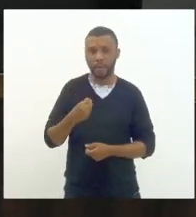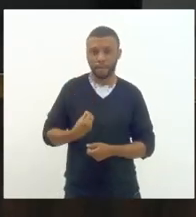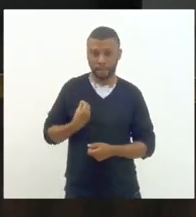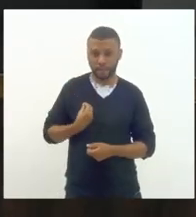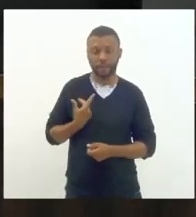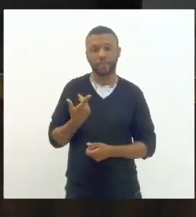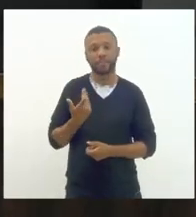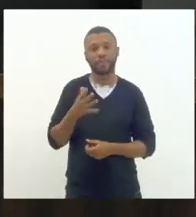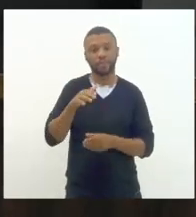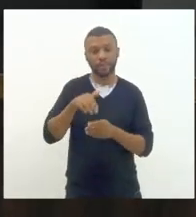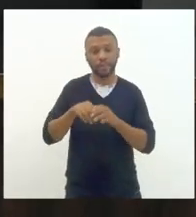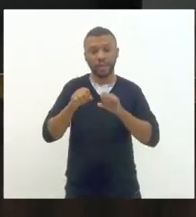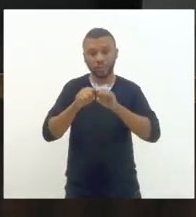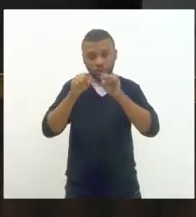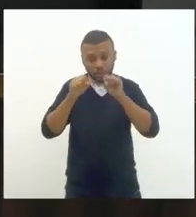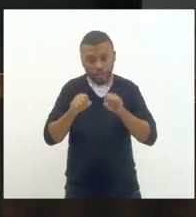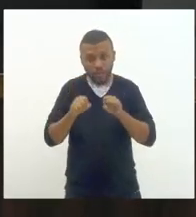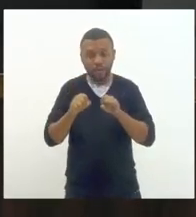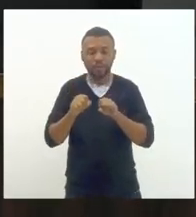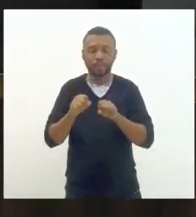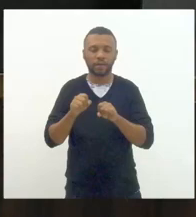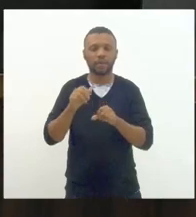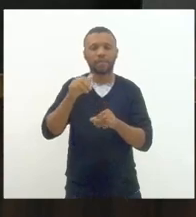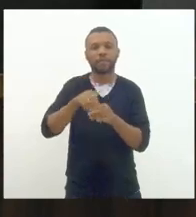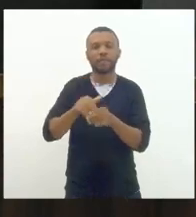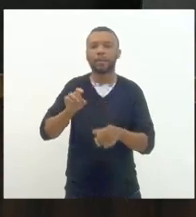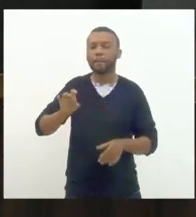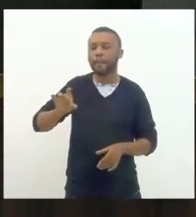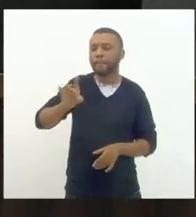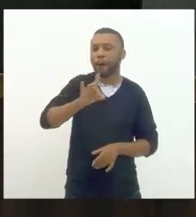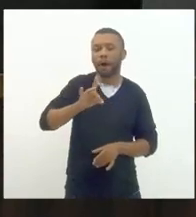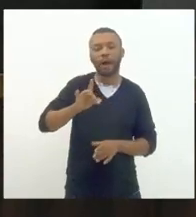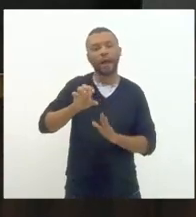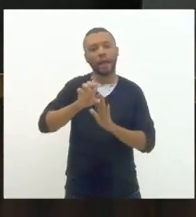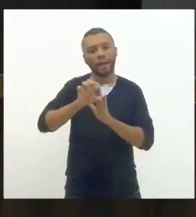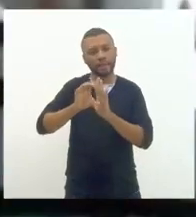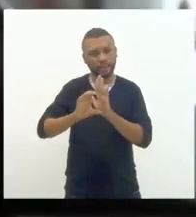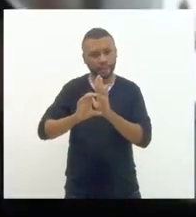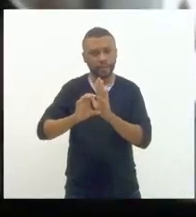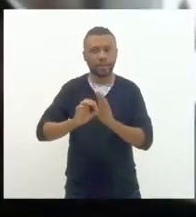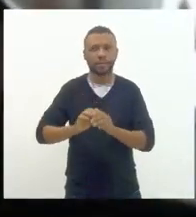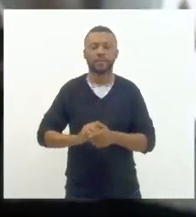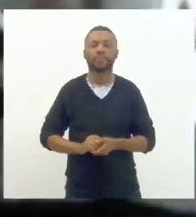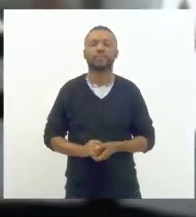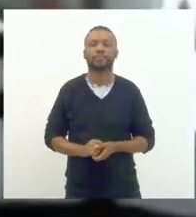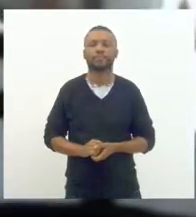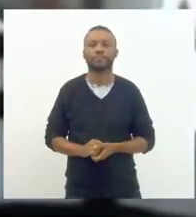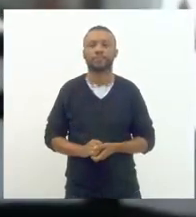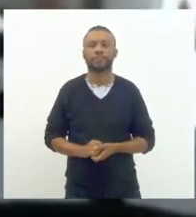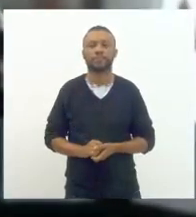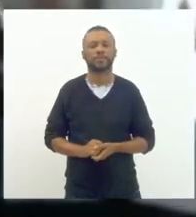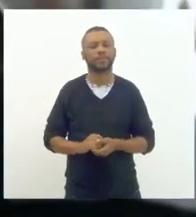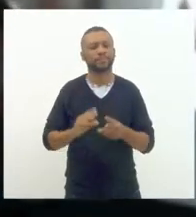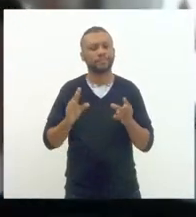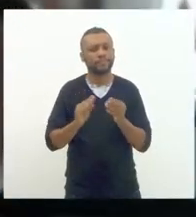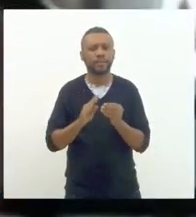sistema. É votação nominal. É emenda condicional. Mas eu... Uma palavra